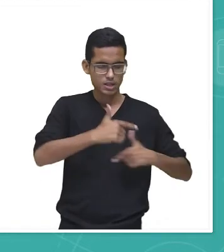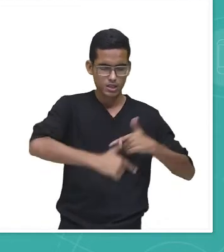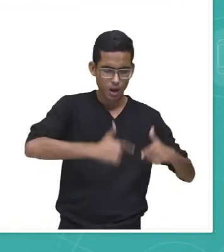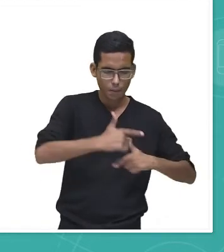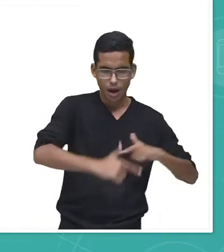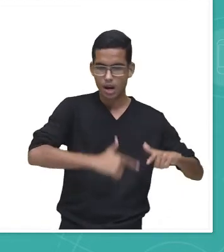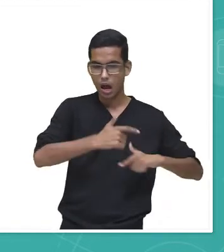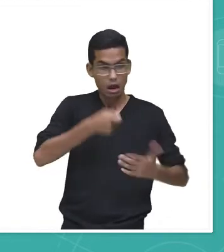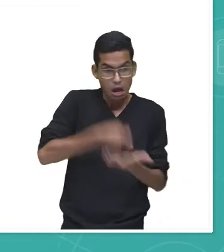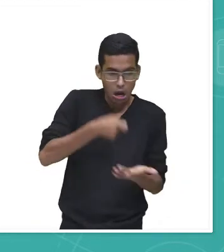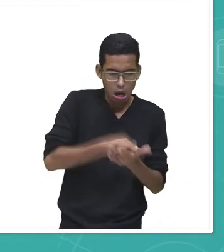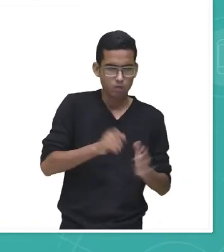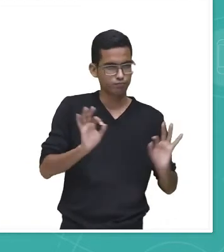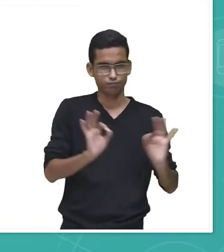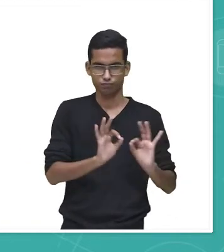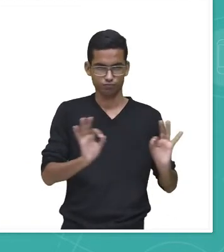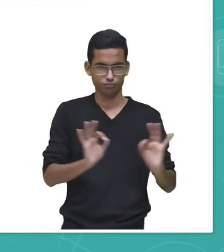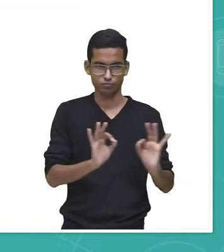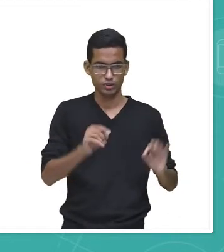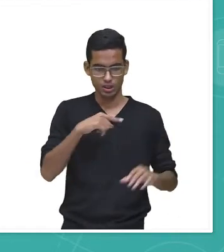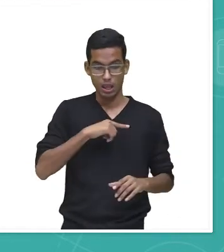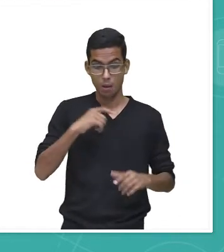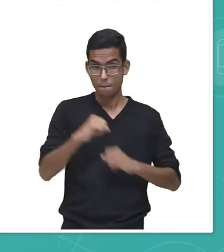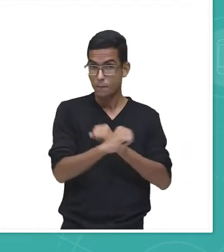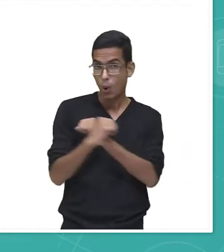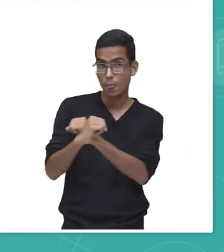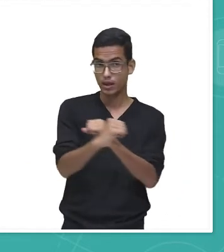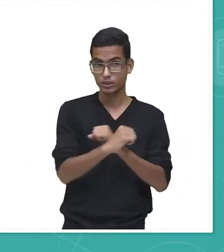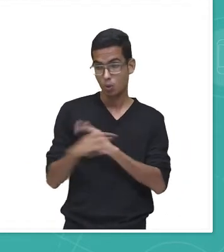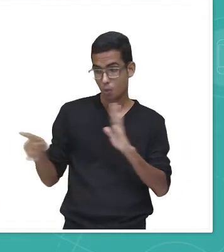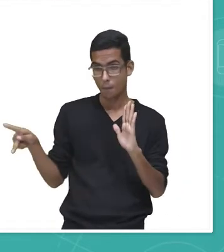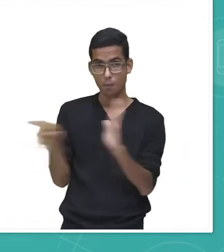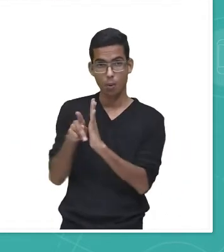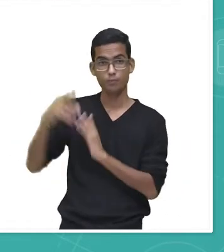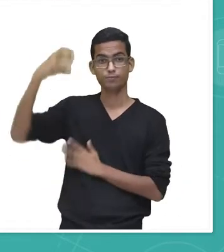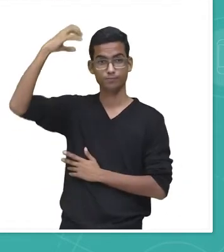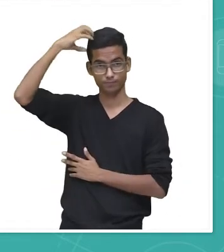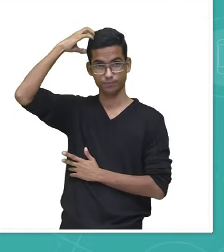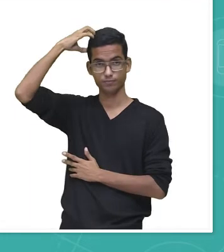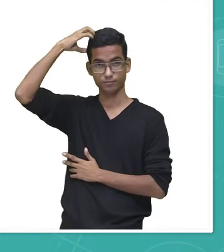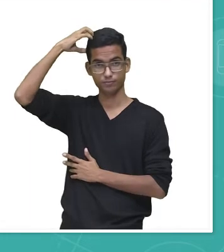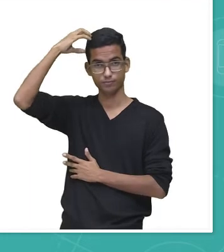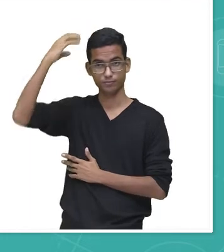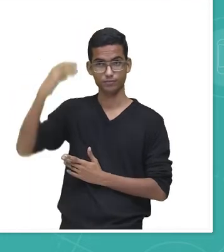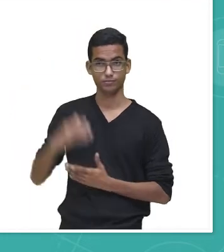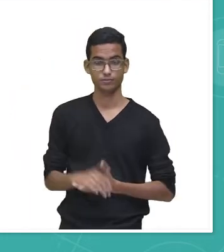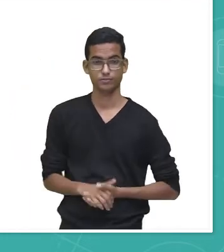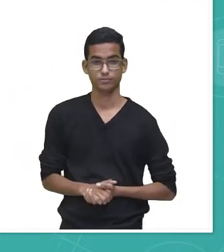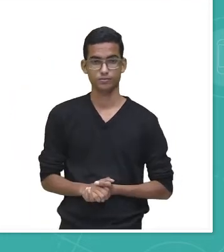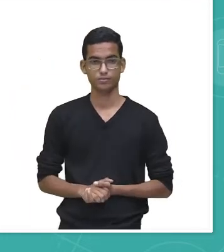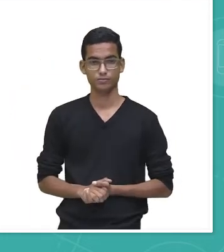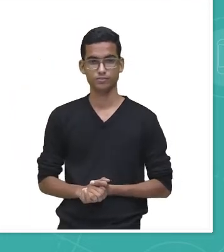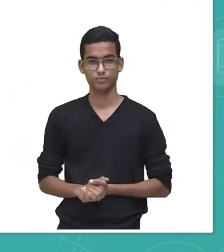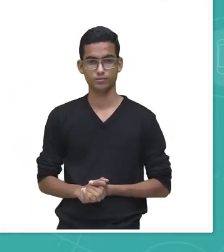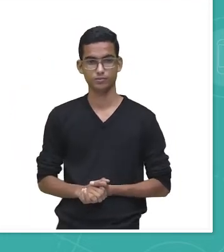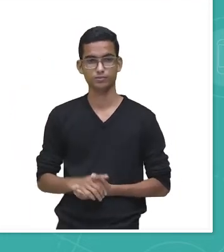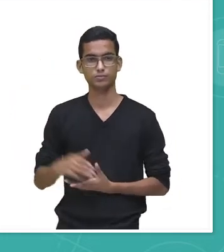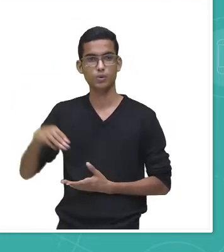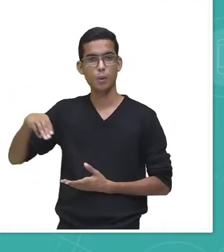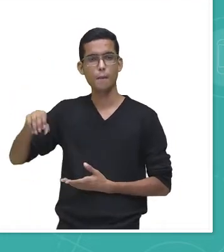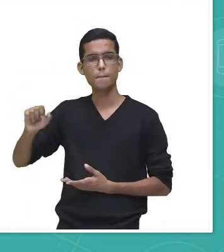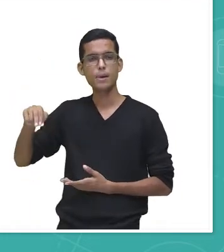isso que a gente tem que esclarecer isso para vocês. A terceira parte, olha aí, manso comum, que eram as terras de uso